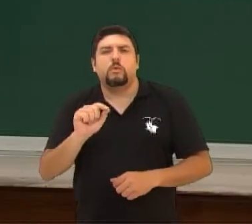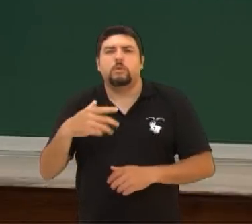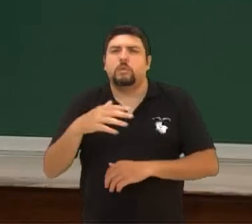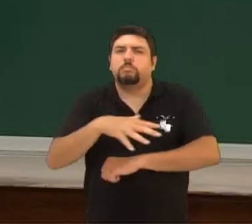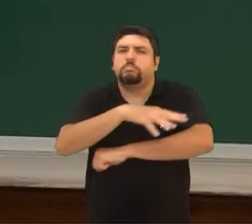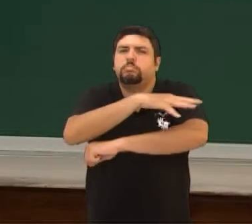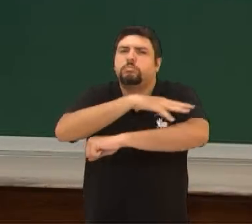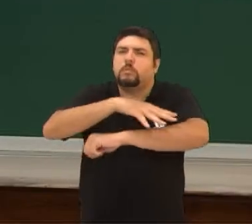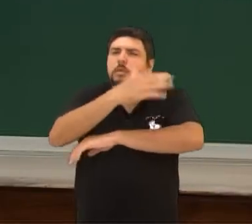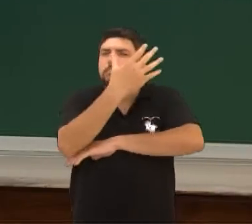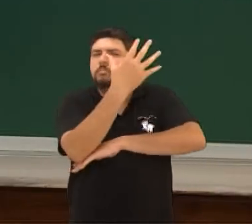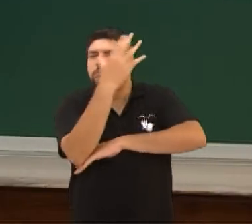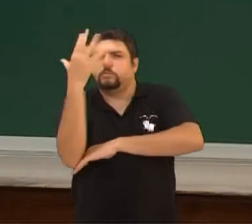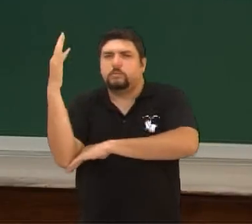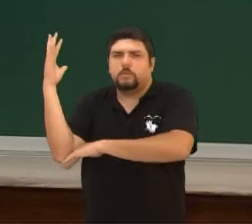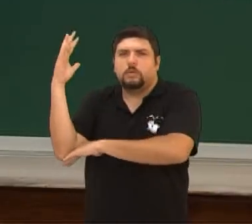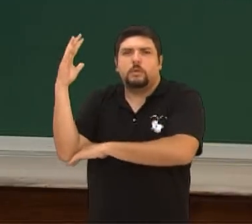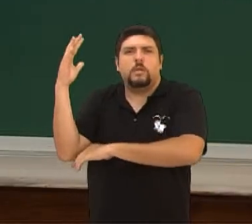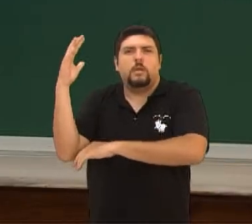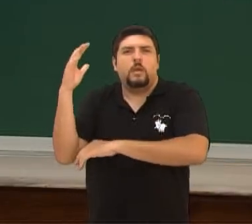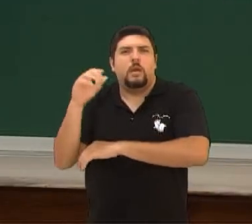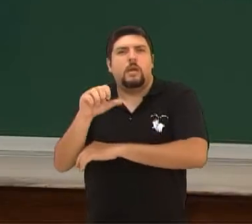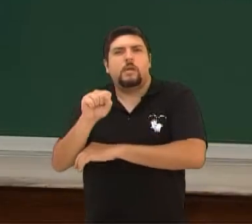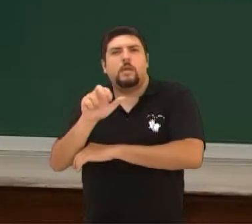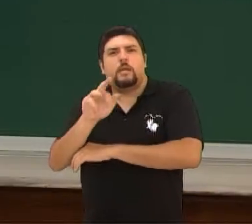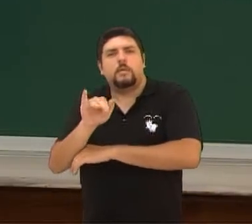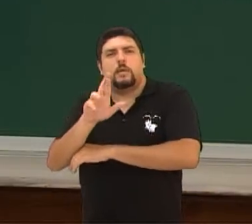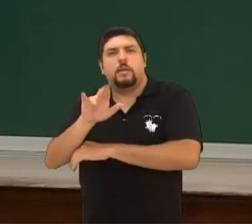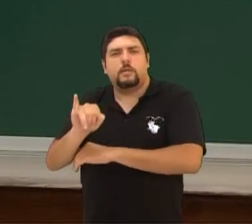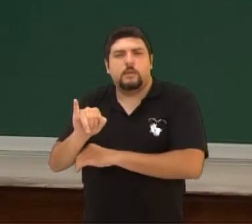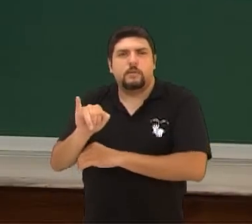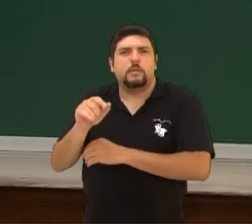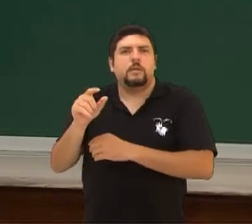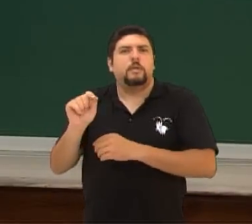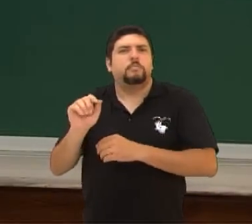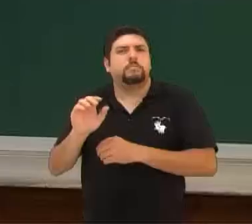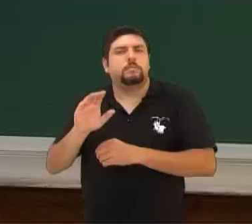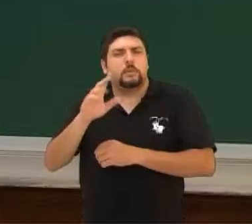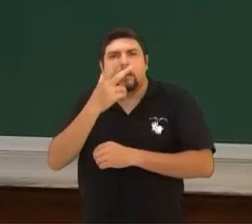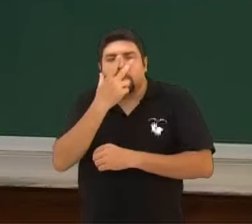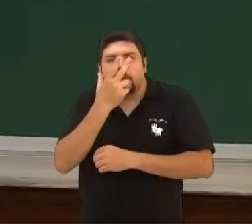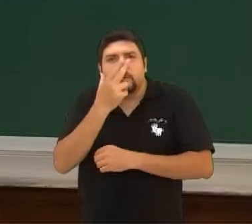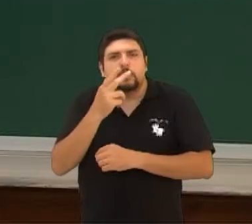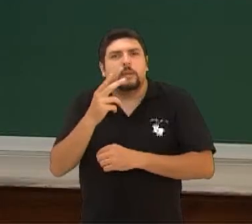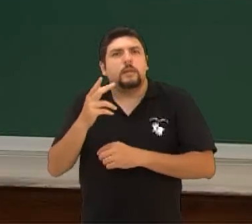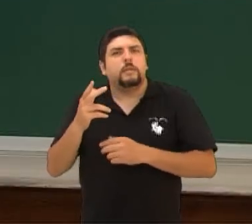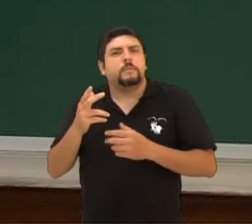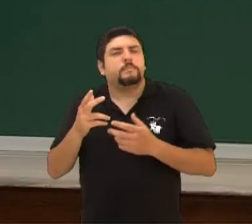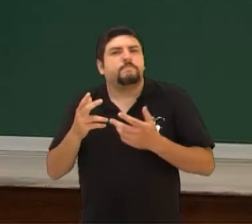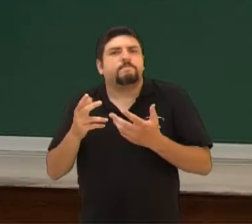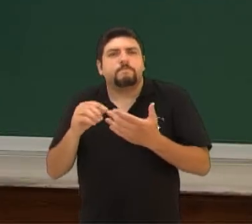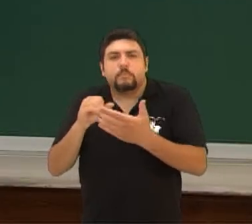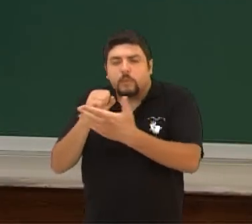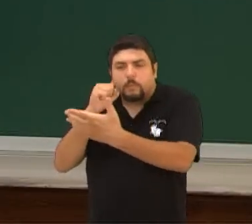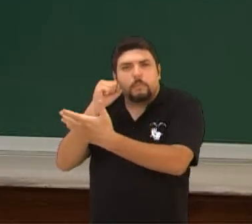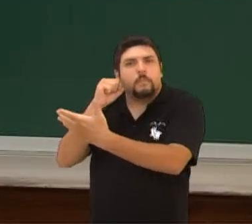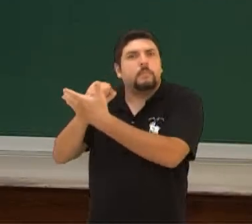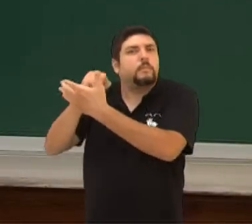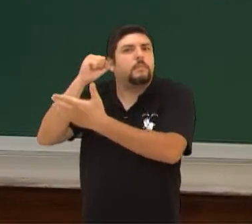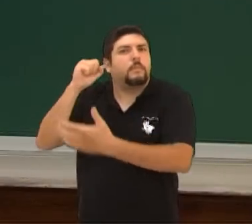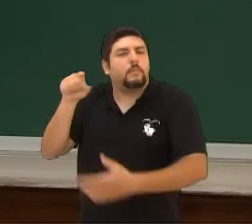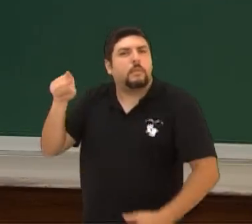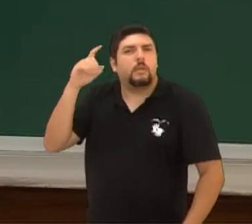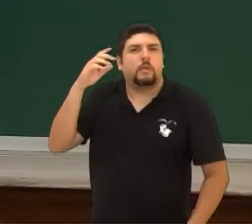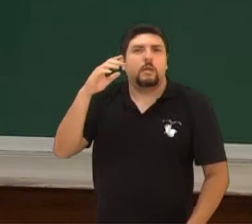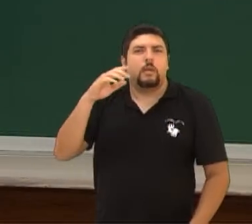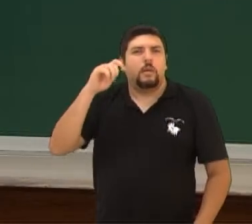nacionais, né? Dos safaris, daquela imagem já que eu insisto em dizer estereotipada da África, né? Então